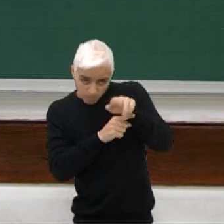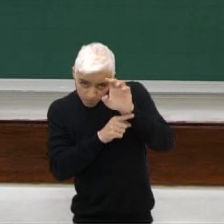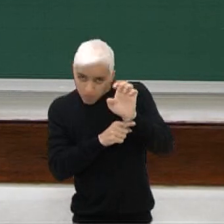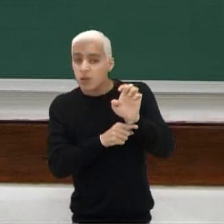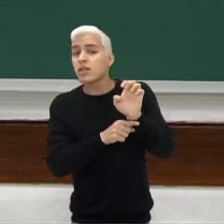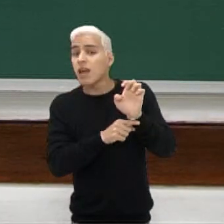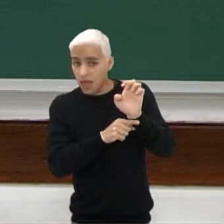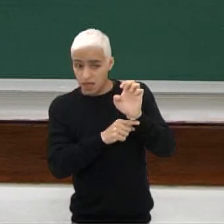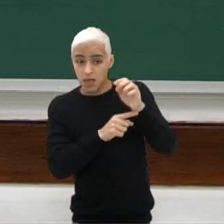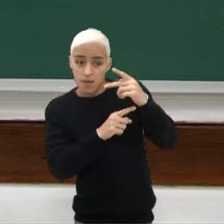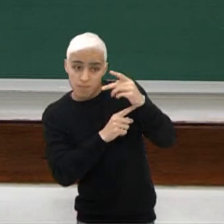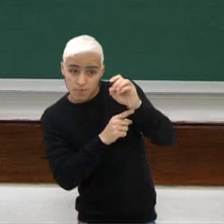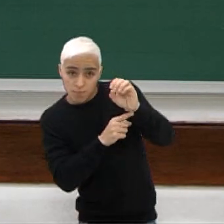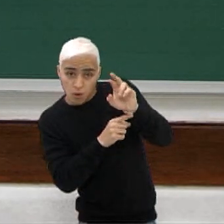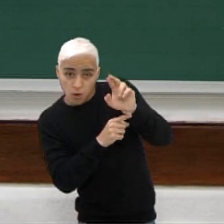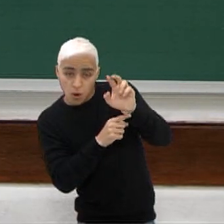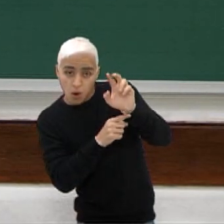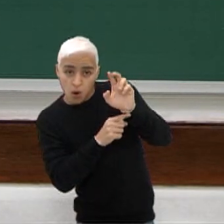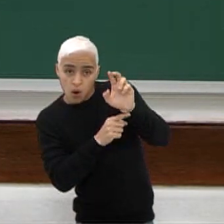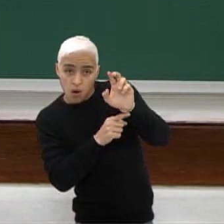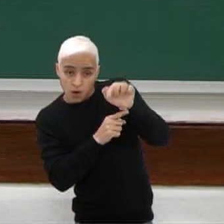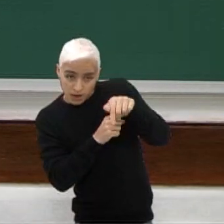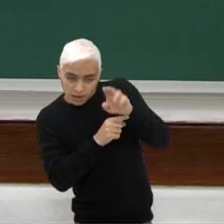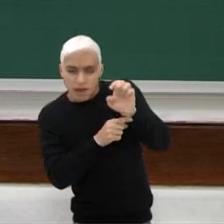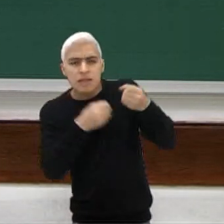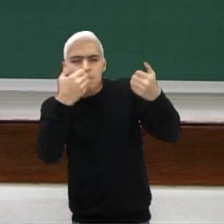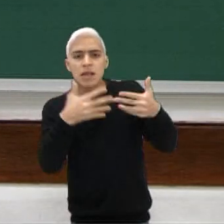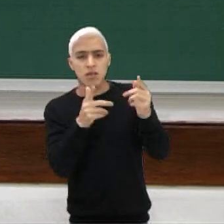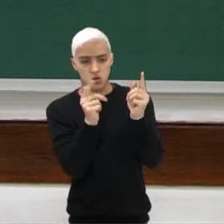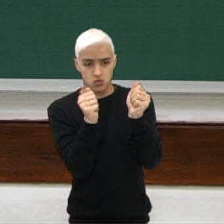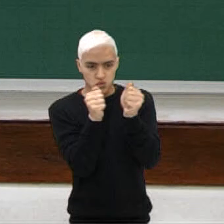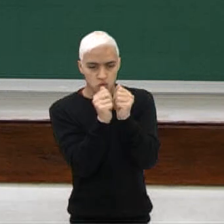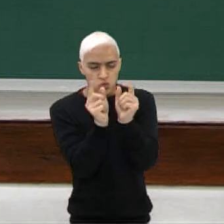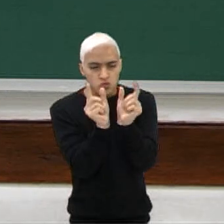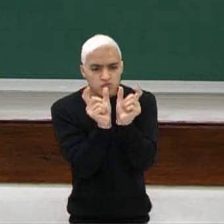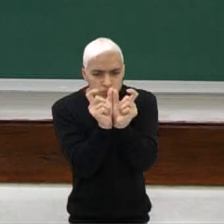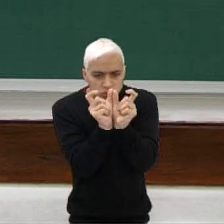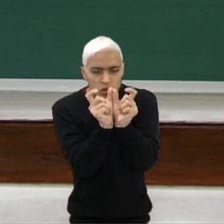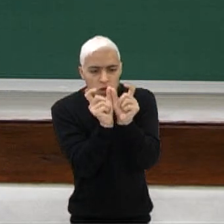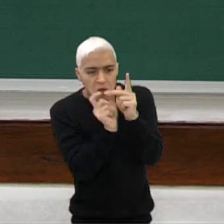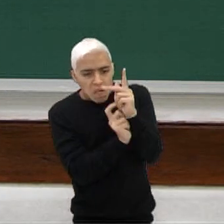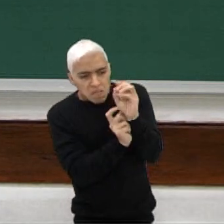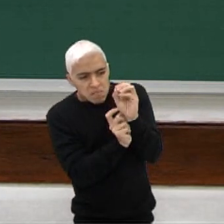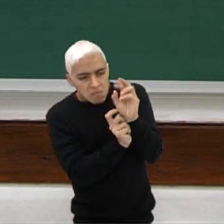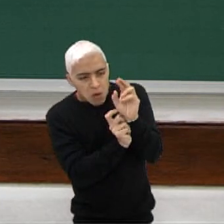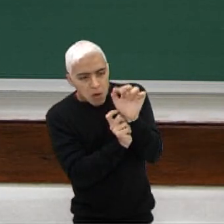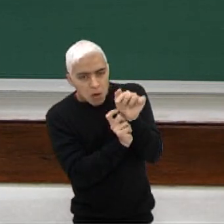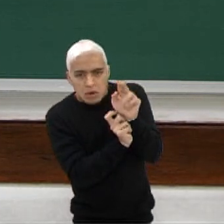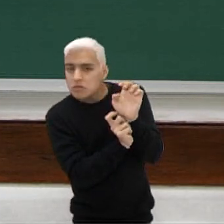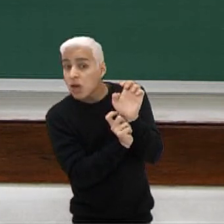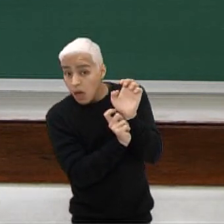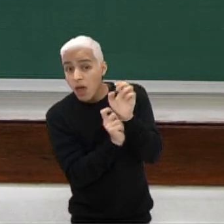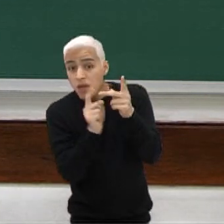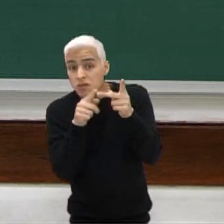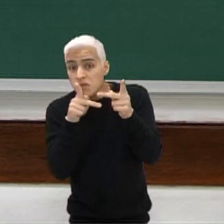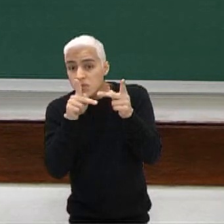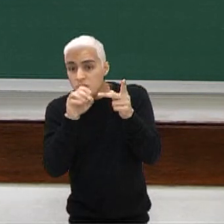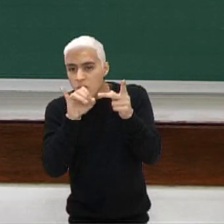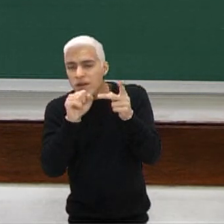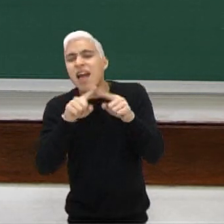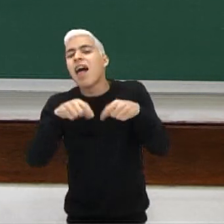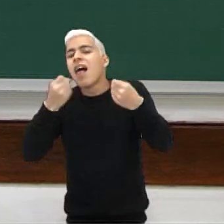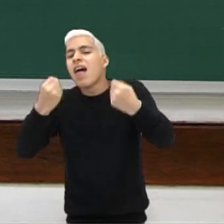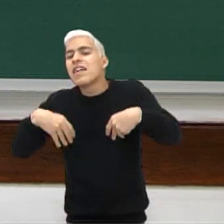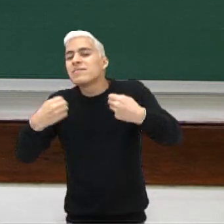porquê, lembrando que o porquê de explicação é o porquê junto, certo? Porquê e o pois. Tudo